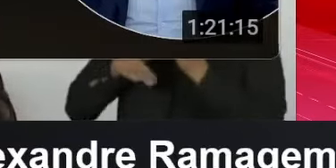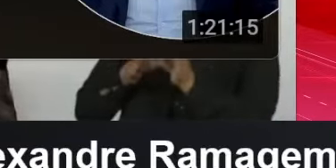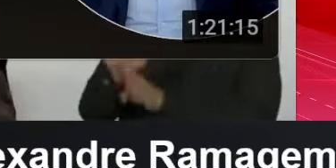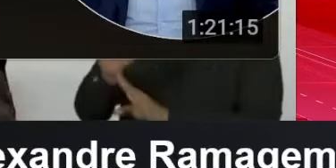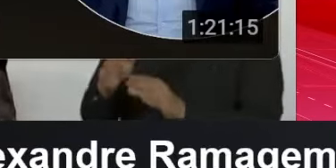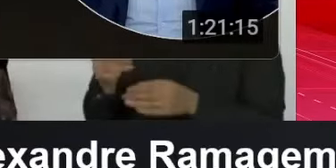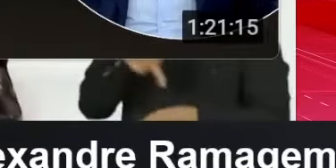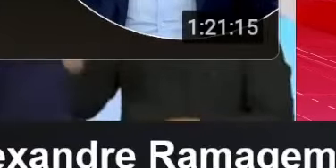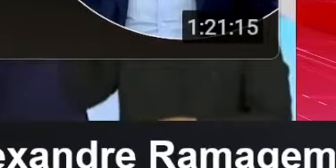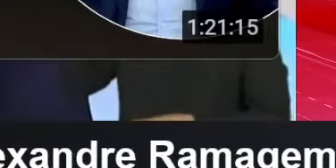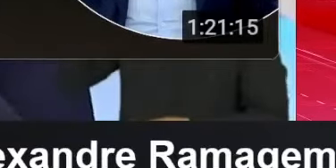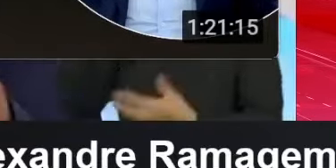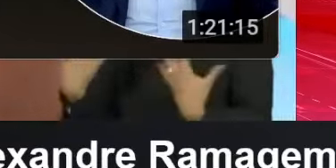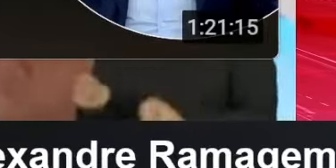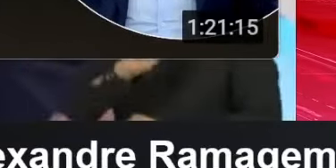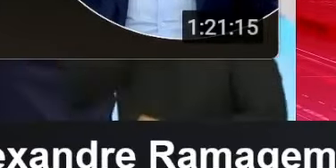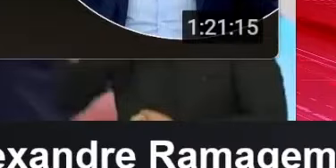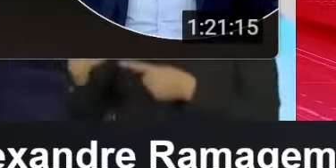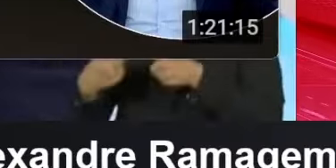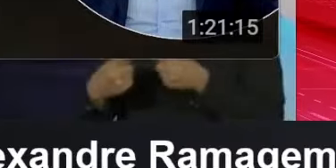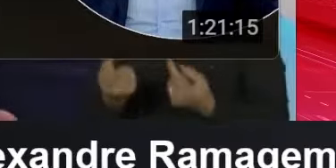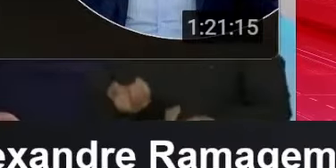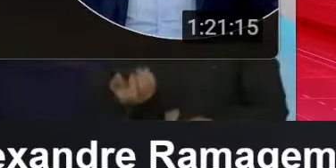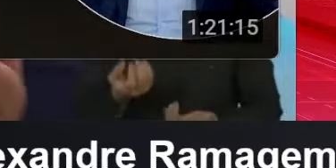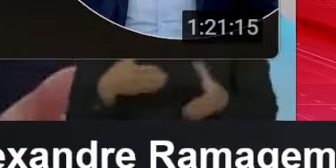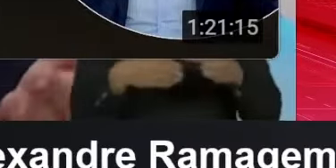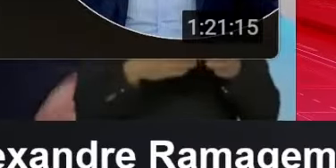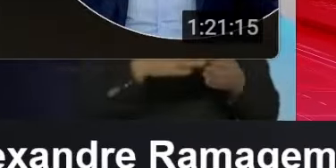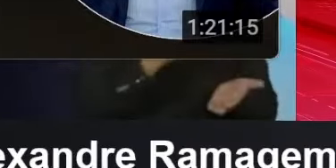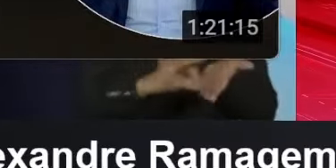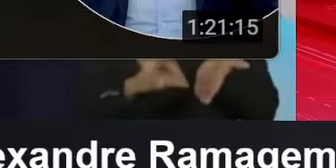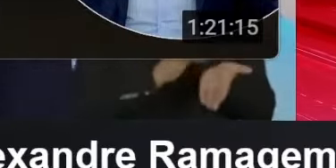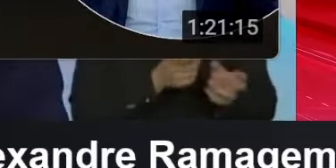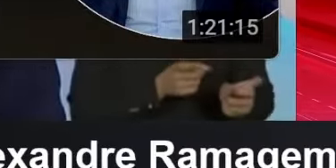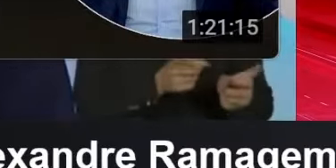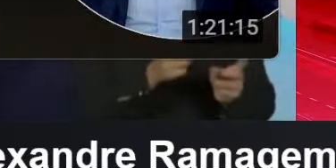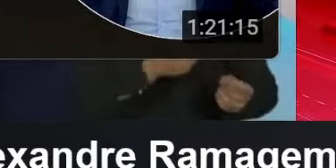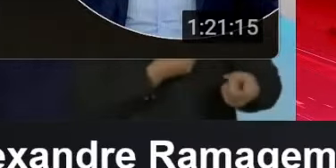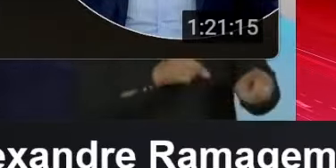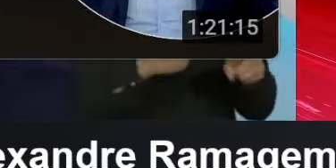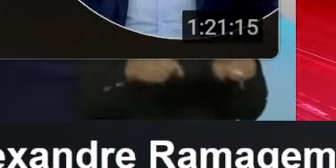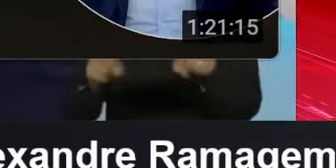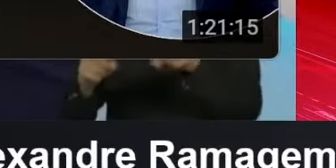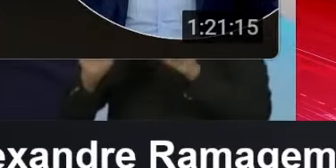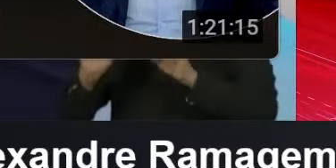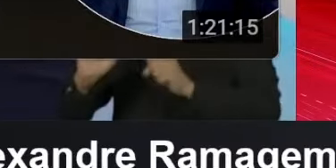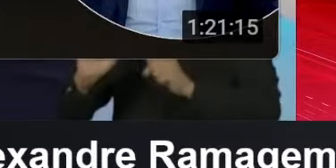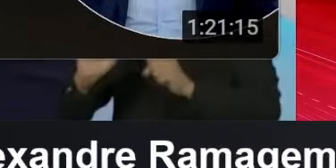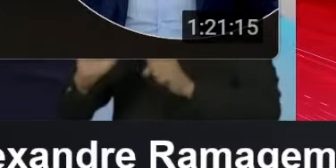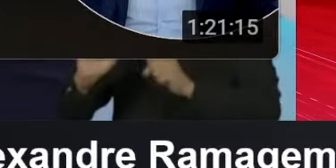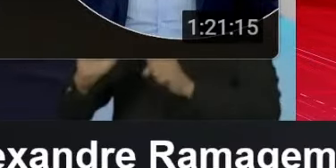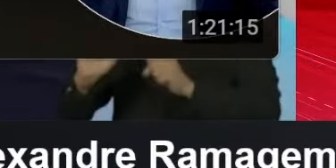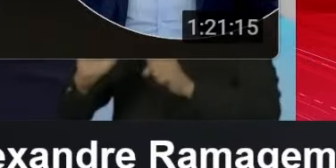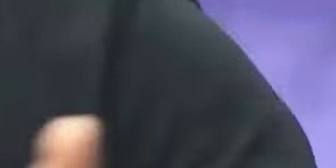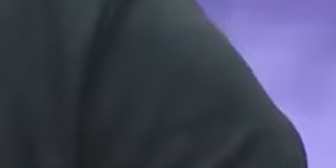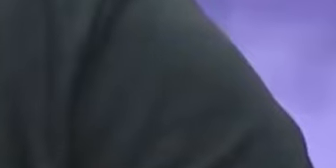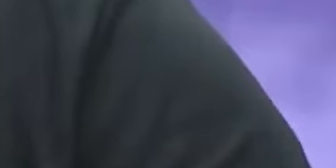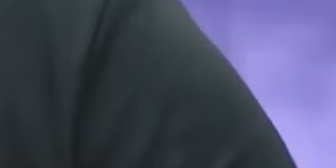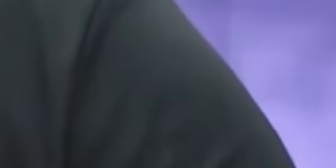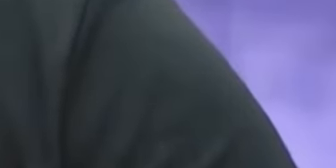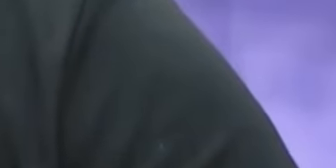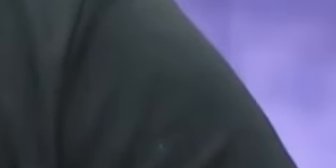aquilo de maneira alguma porque é muito pior que o gabinete do ó do Ó aquilo também seria motivos para impeachment eu não sei pode pausar Mael